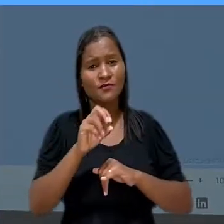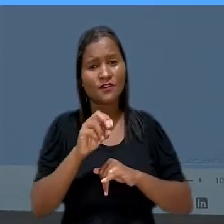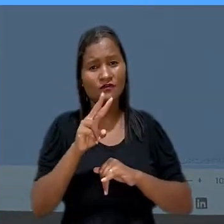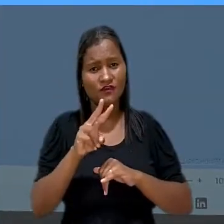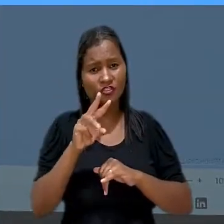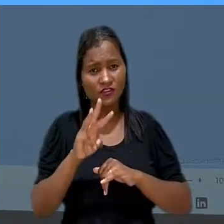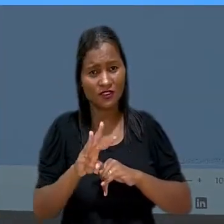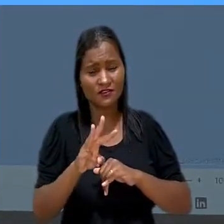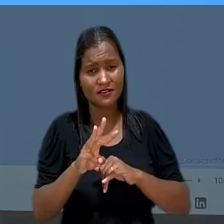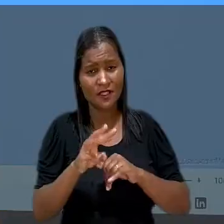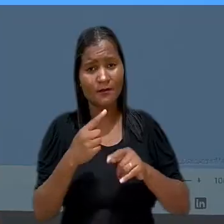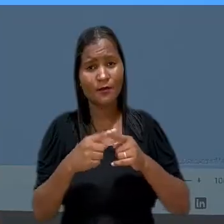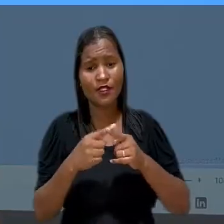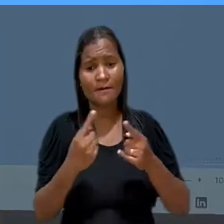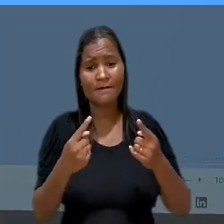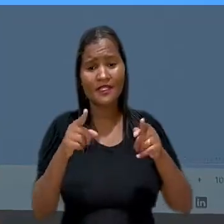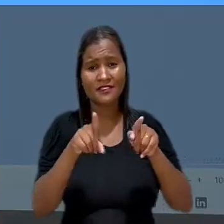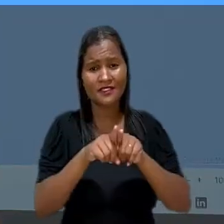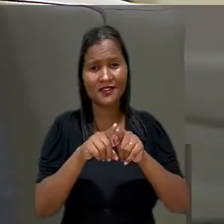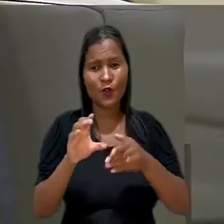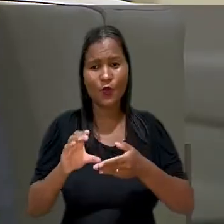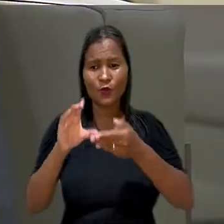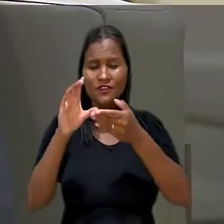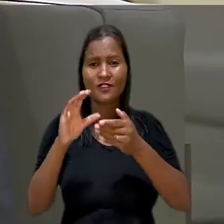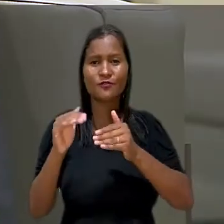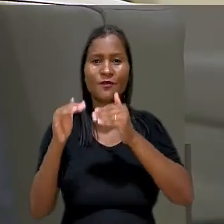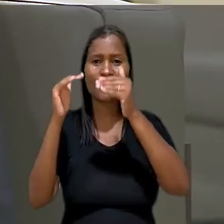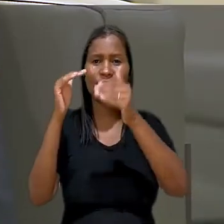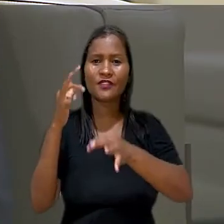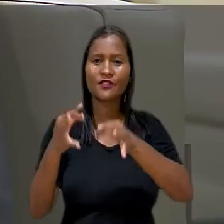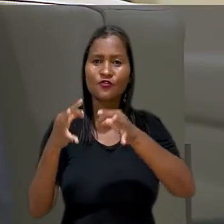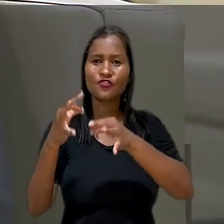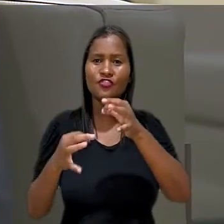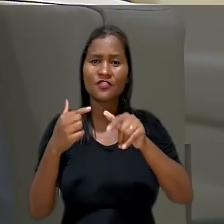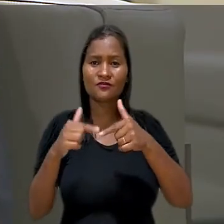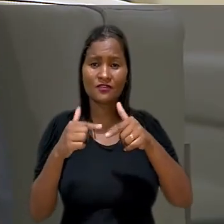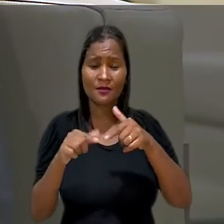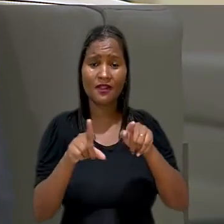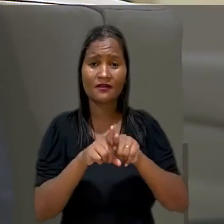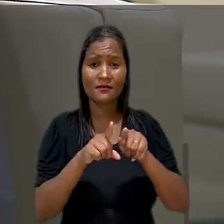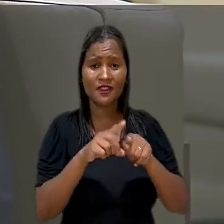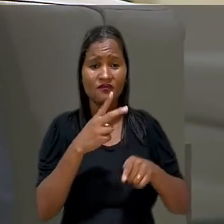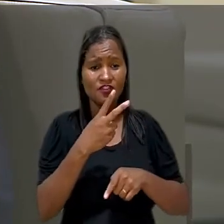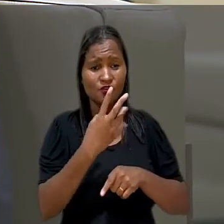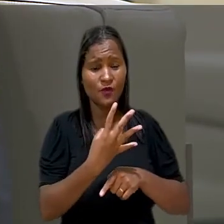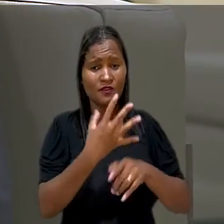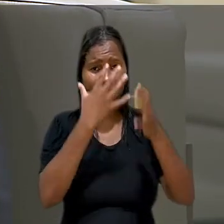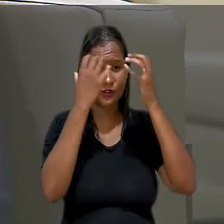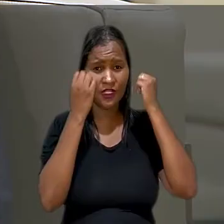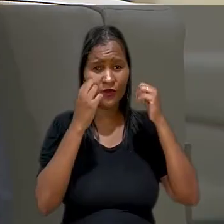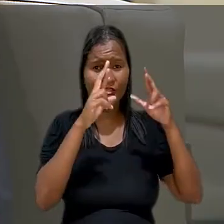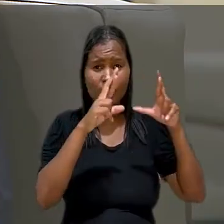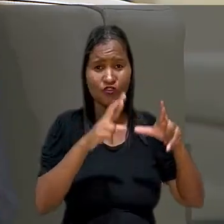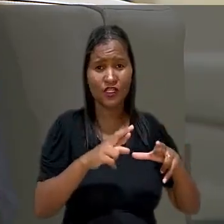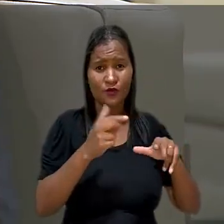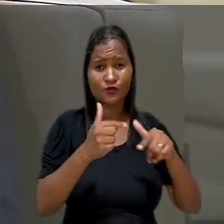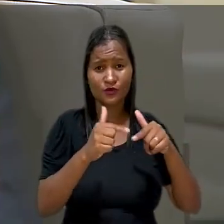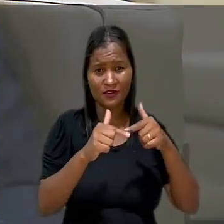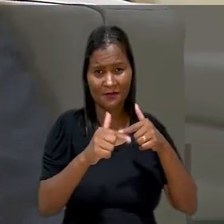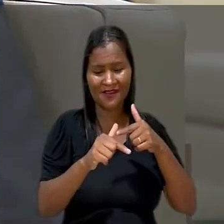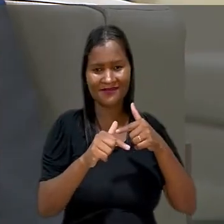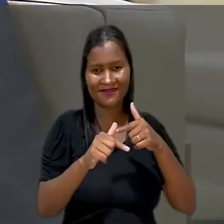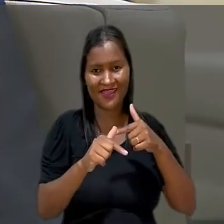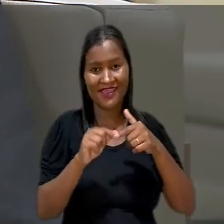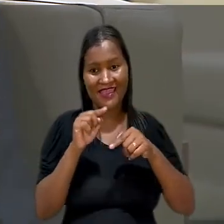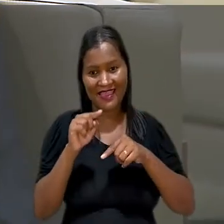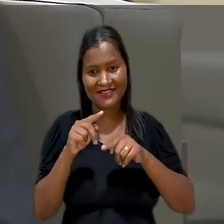de parceria entre o Conselho Superior da Justiça do Trabalho e os 24 tribunais regionais do trabalho. Essa